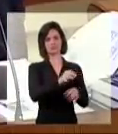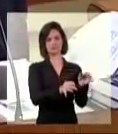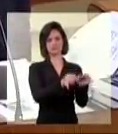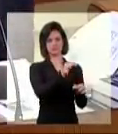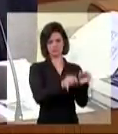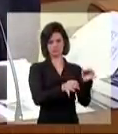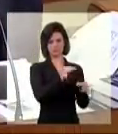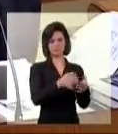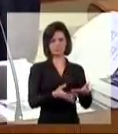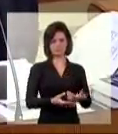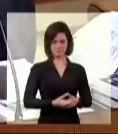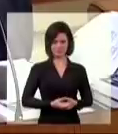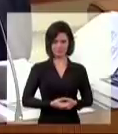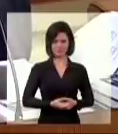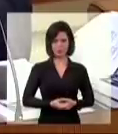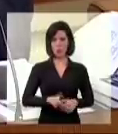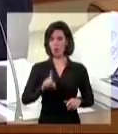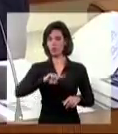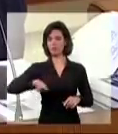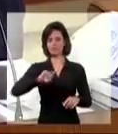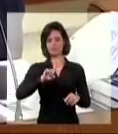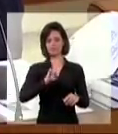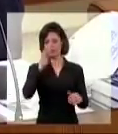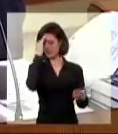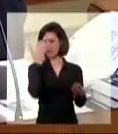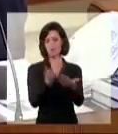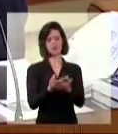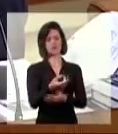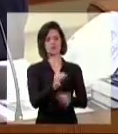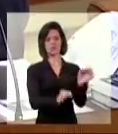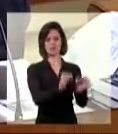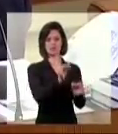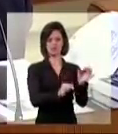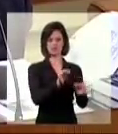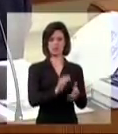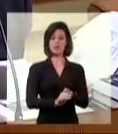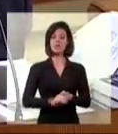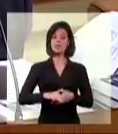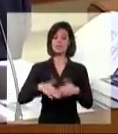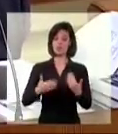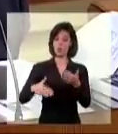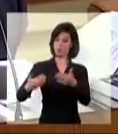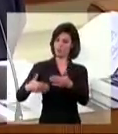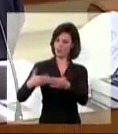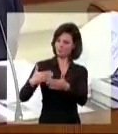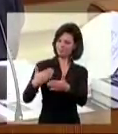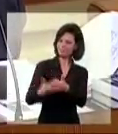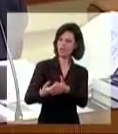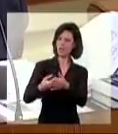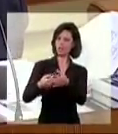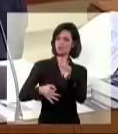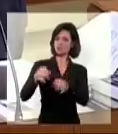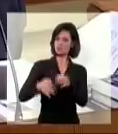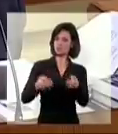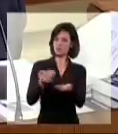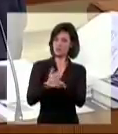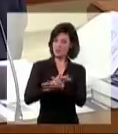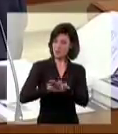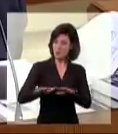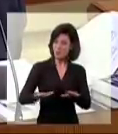essa necessidade de trânsito julgado para que se possa efetivar uma